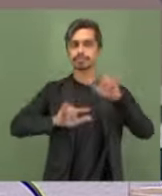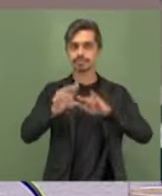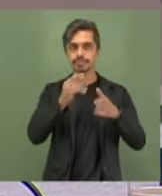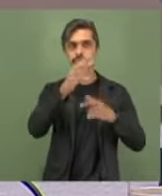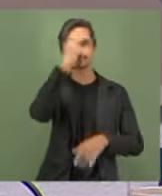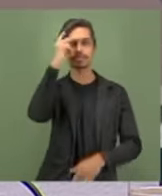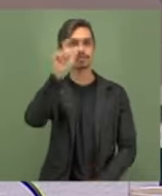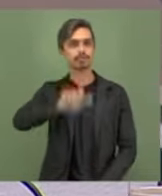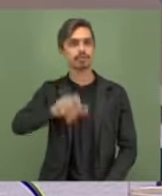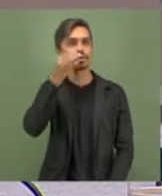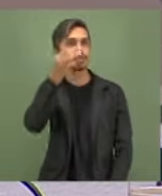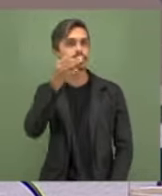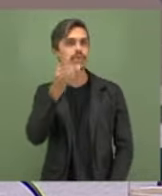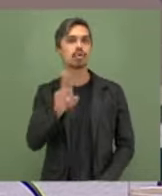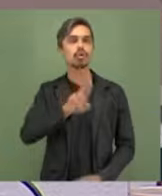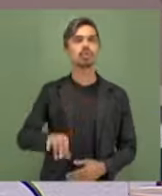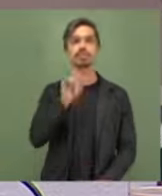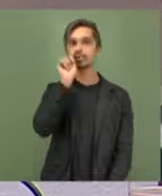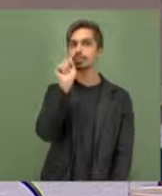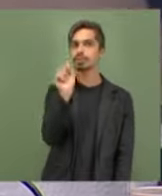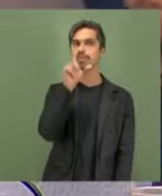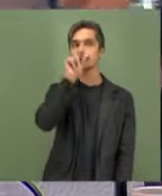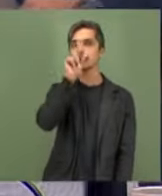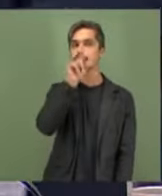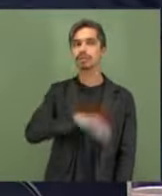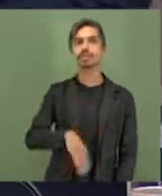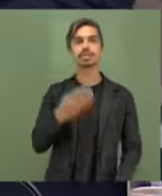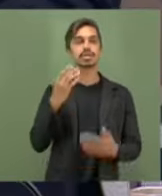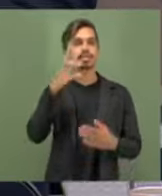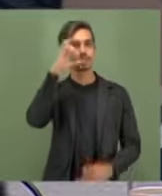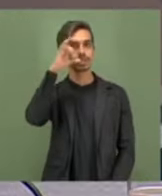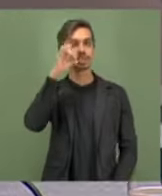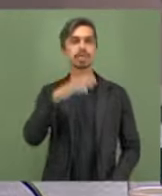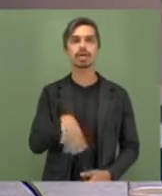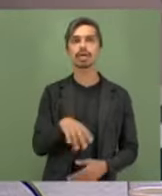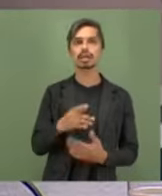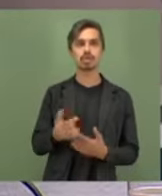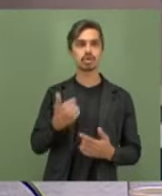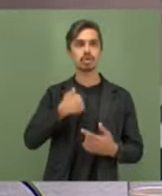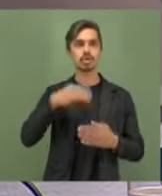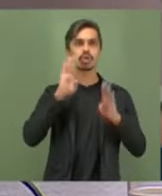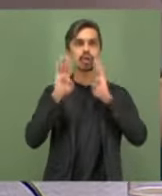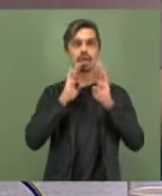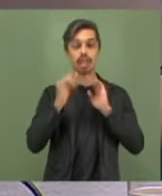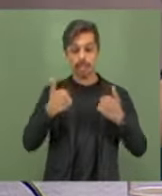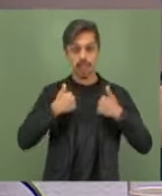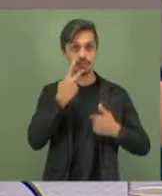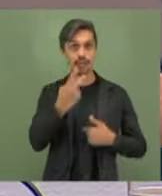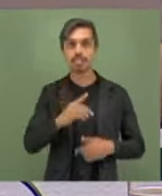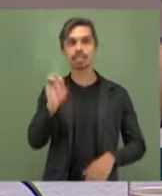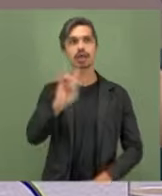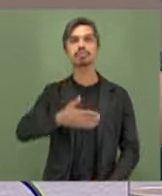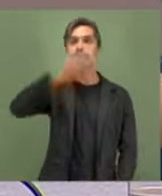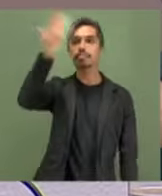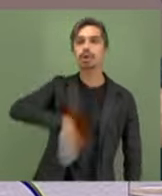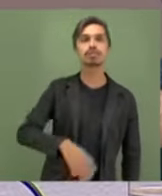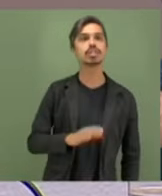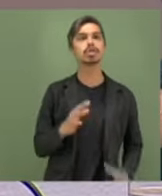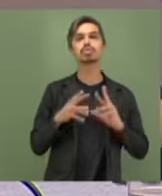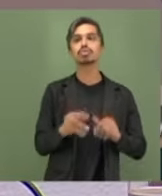através do Twitter, através do Instagram e do Facebook. Está provado. Não sou eu que estou a dizer. Está provado. E está